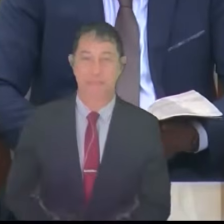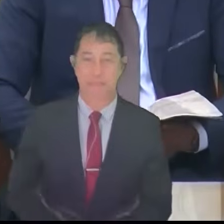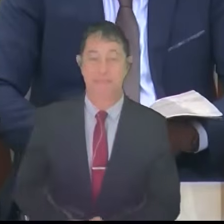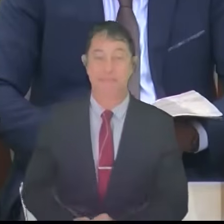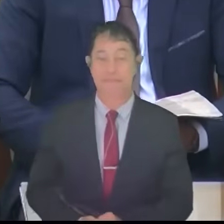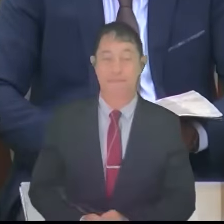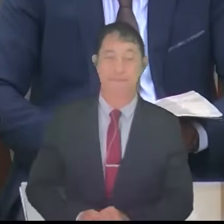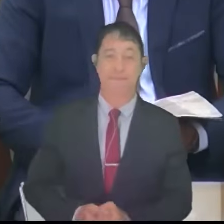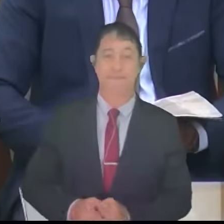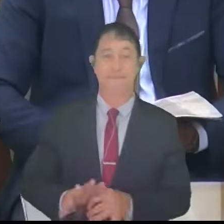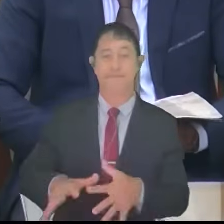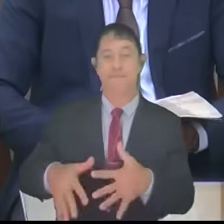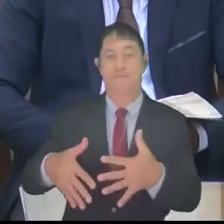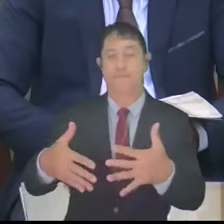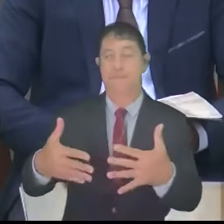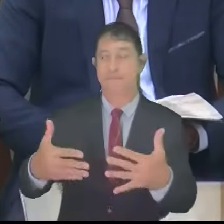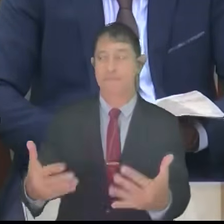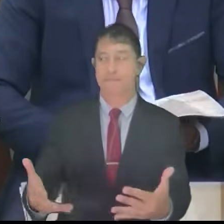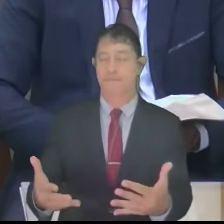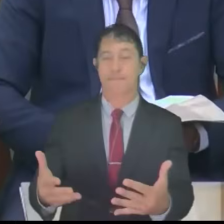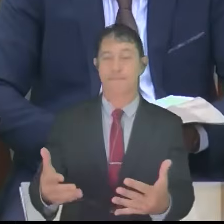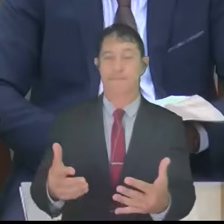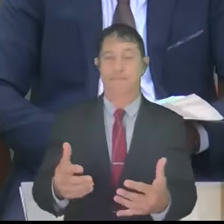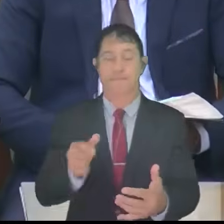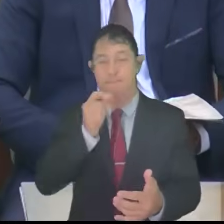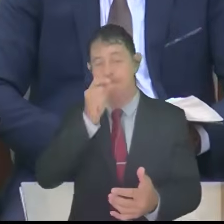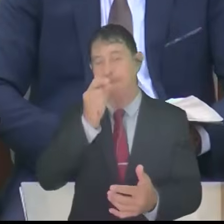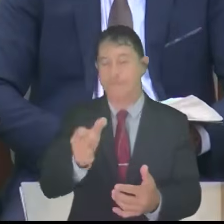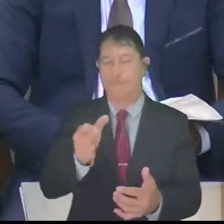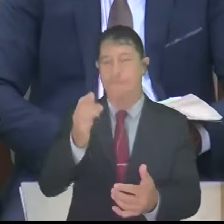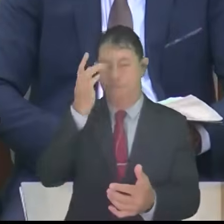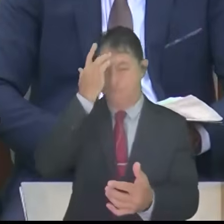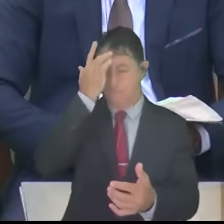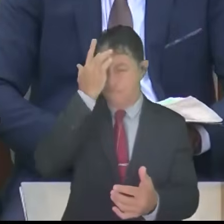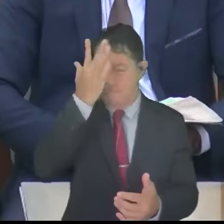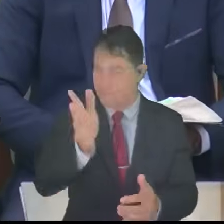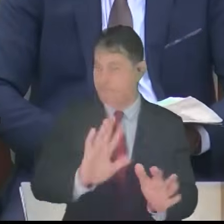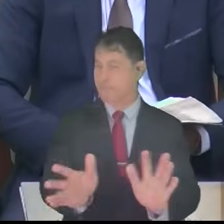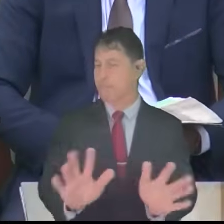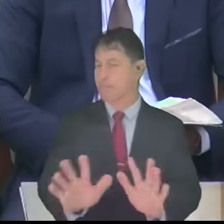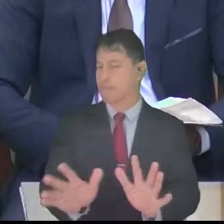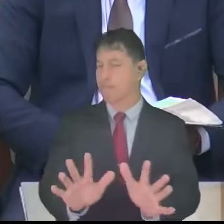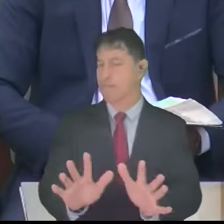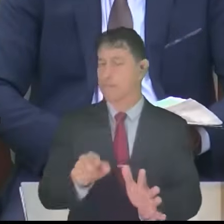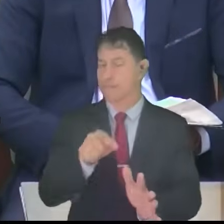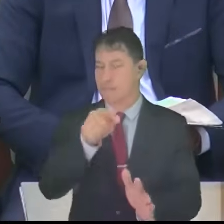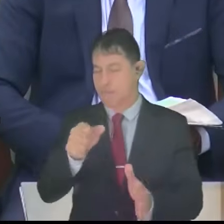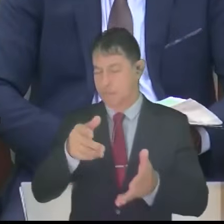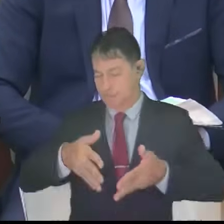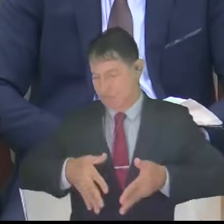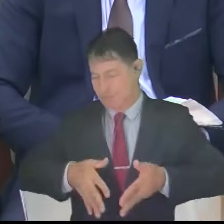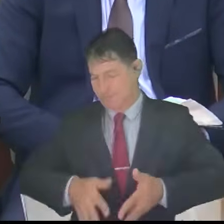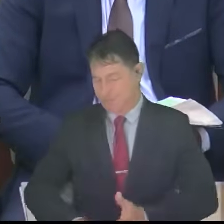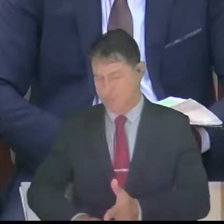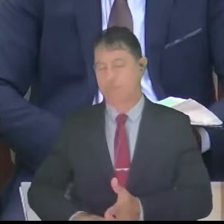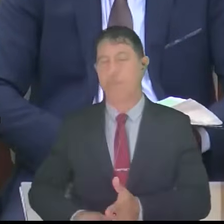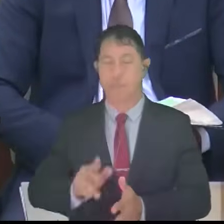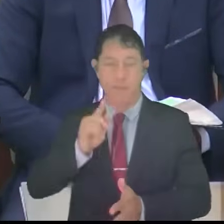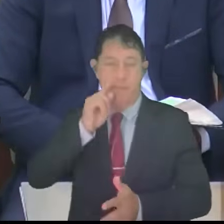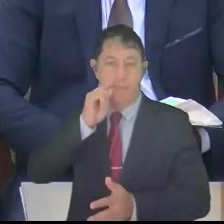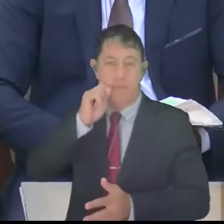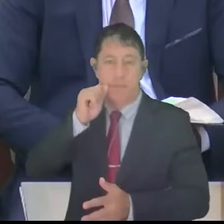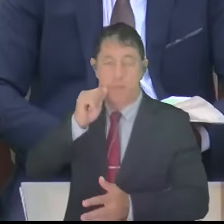Essa palavra não é fácil para vocês que nasceram aqui em Maceió, vocês que nasceram na cidade